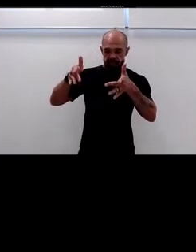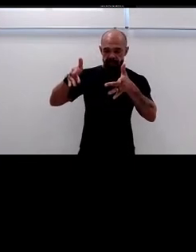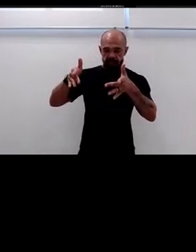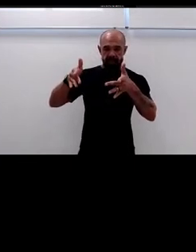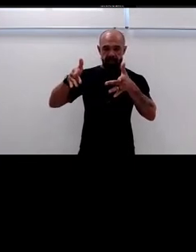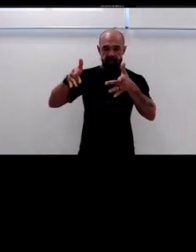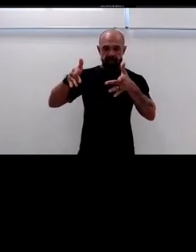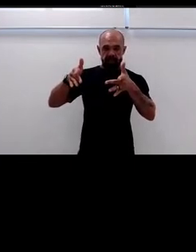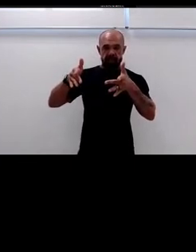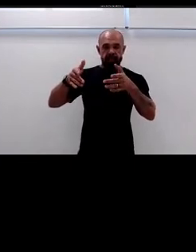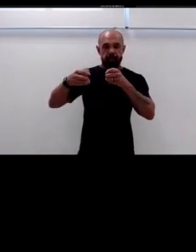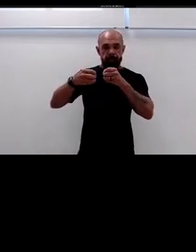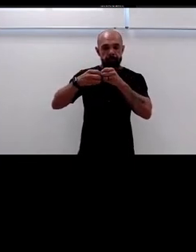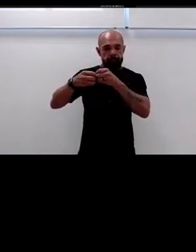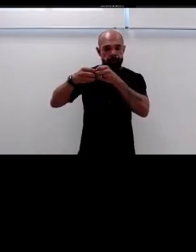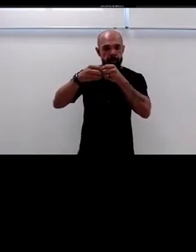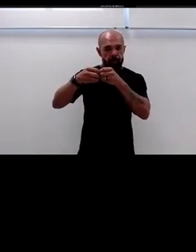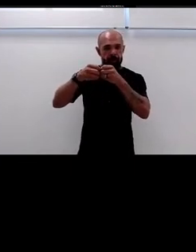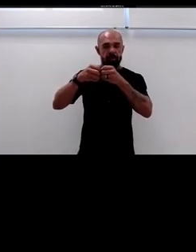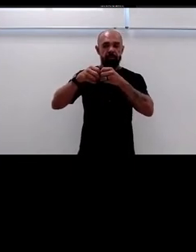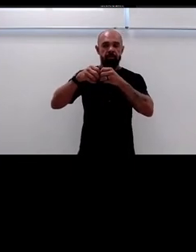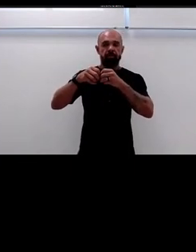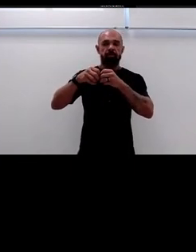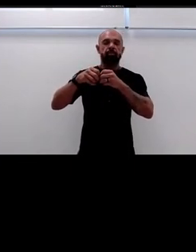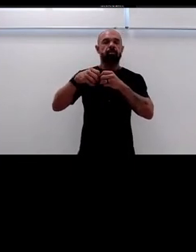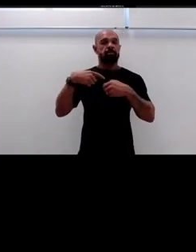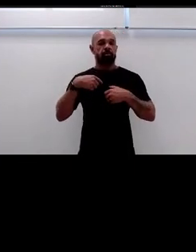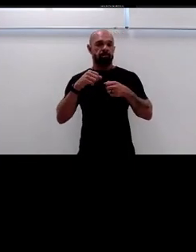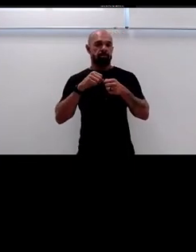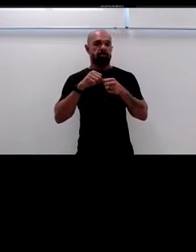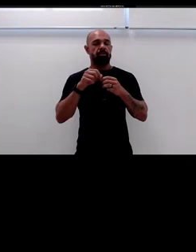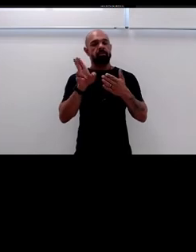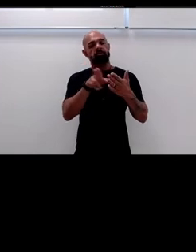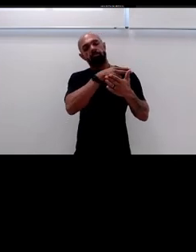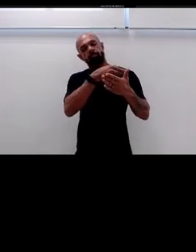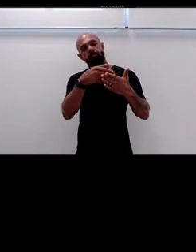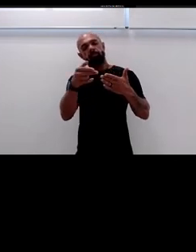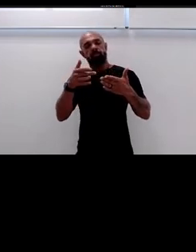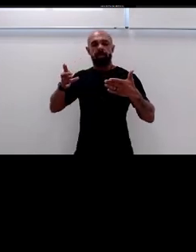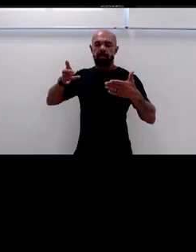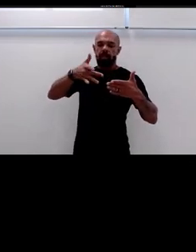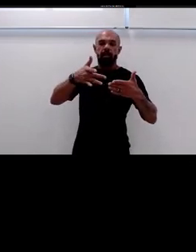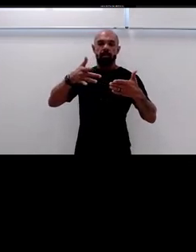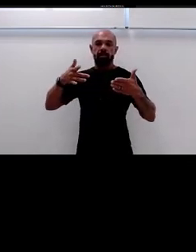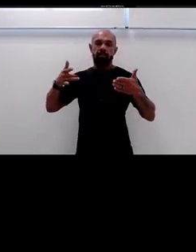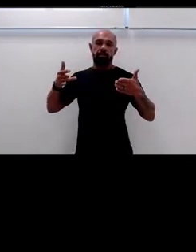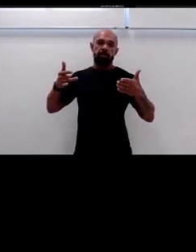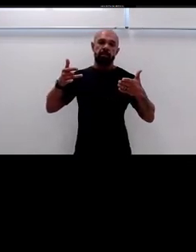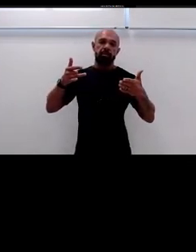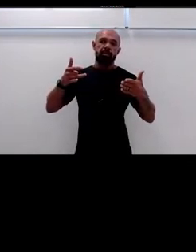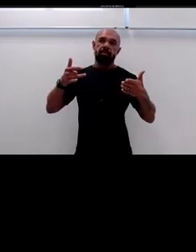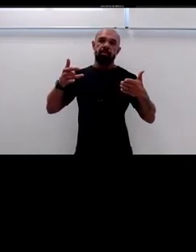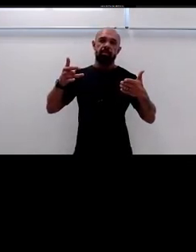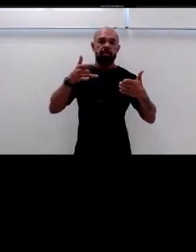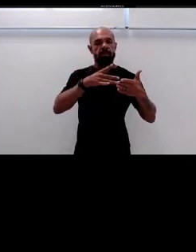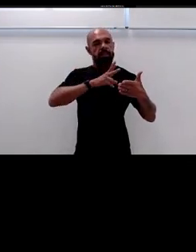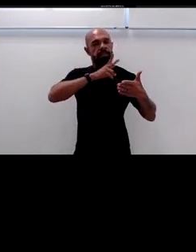bem próximas. Eu faço as passagens descarregando um pouco da